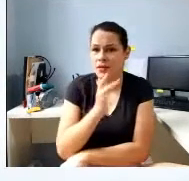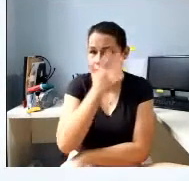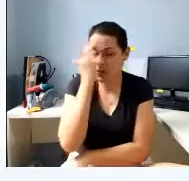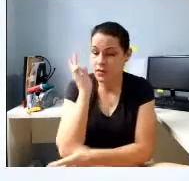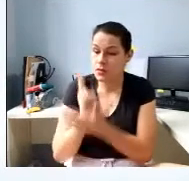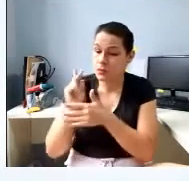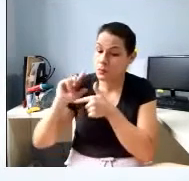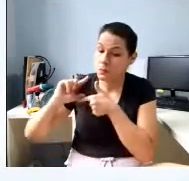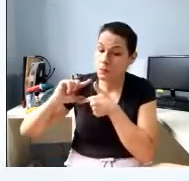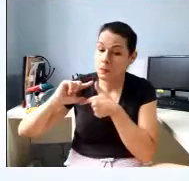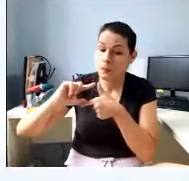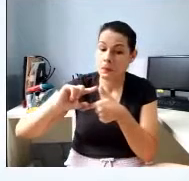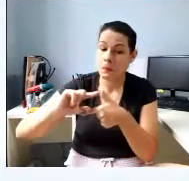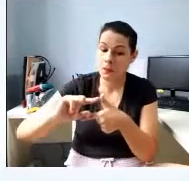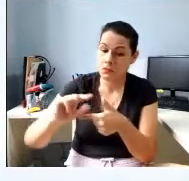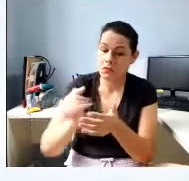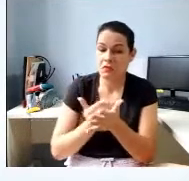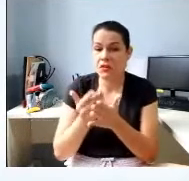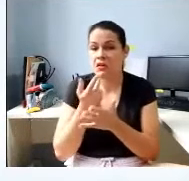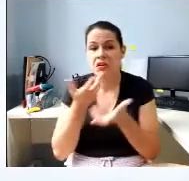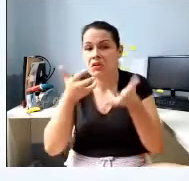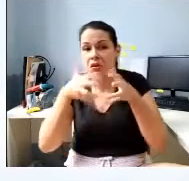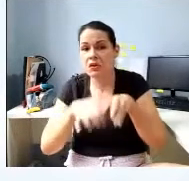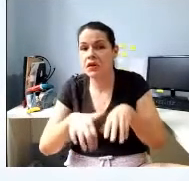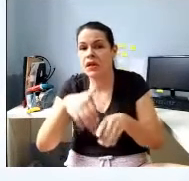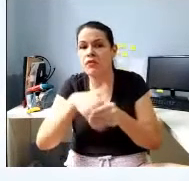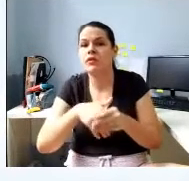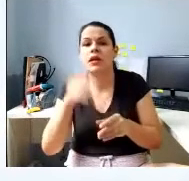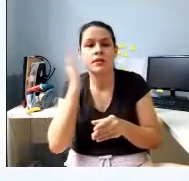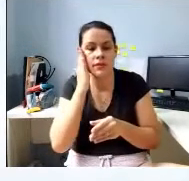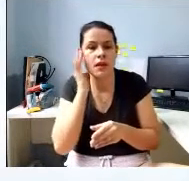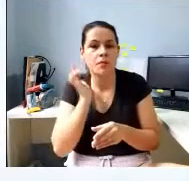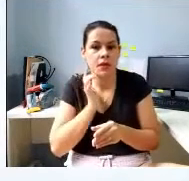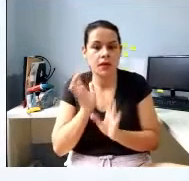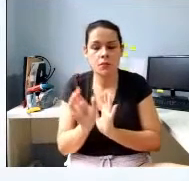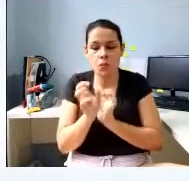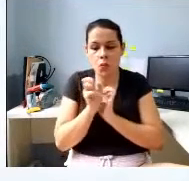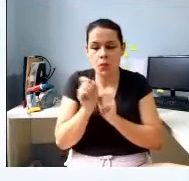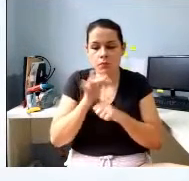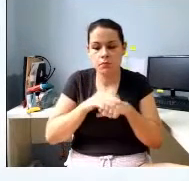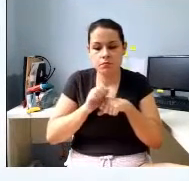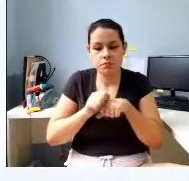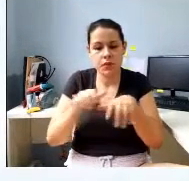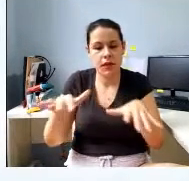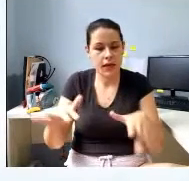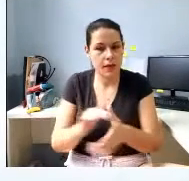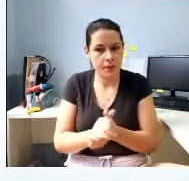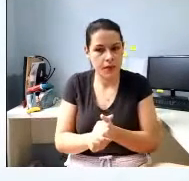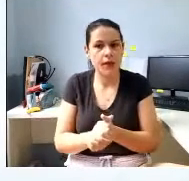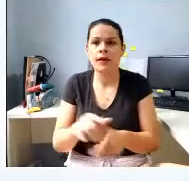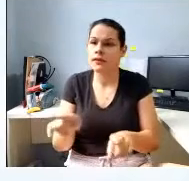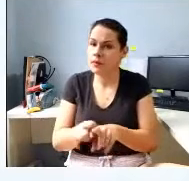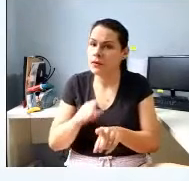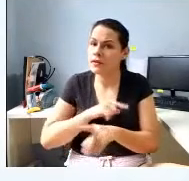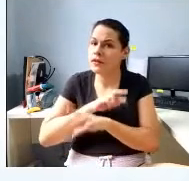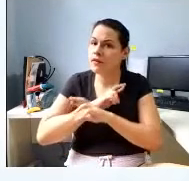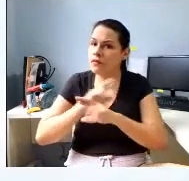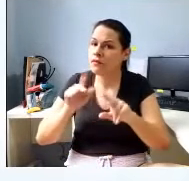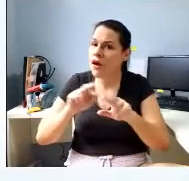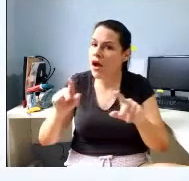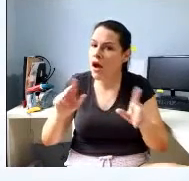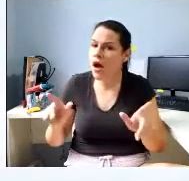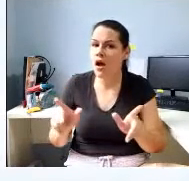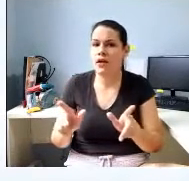conservadoras, a princípio não foram votar por causa da pandemia. E que houve um número muito grande de voto engajado